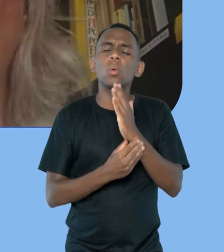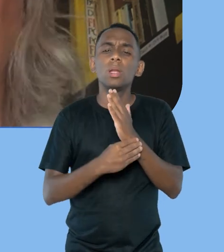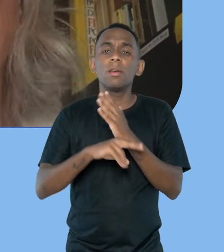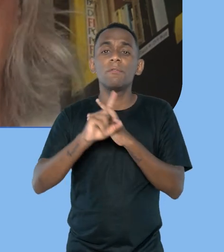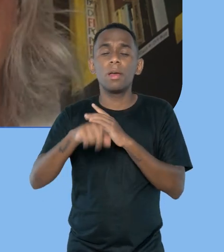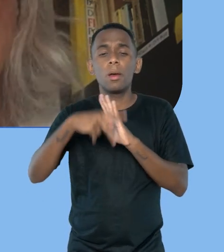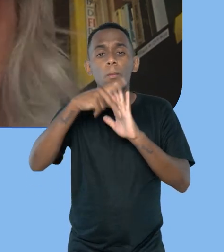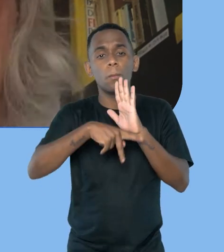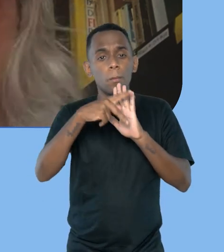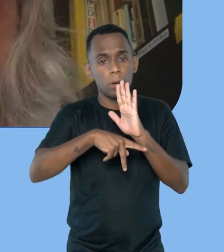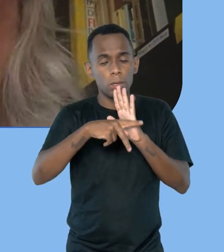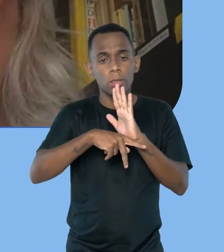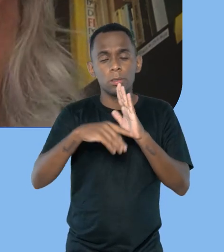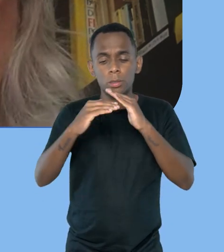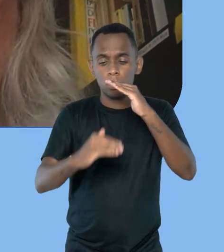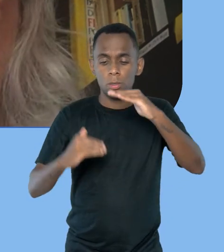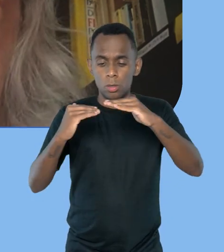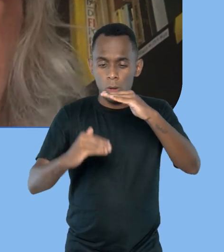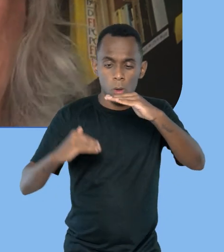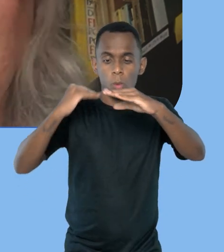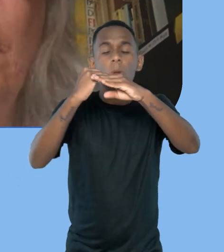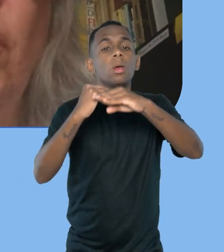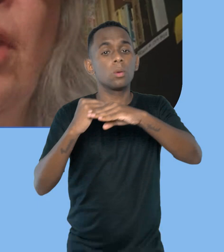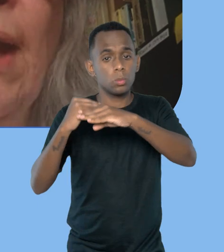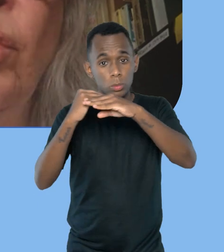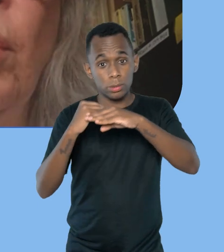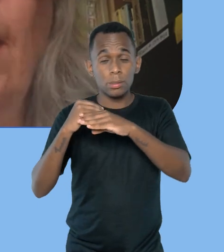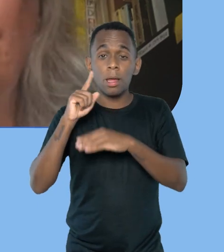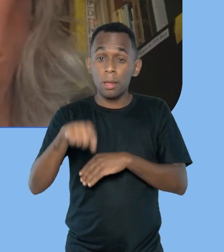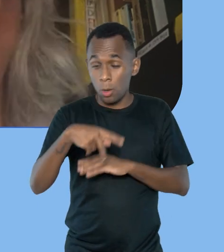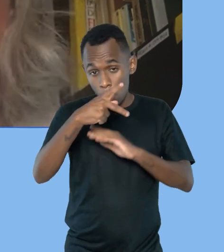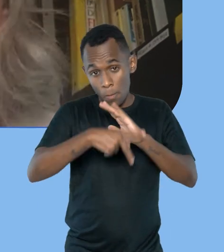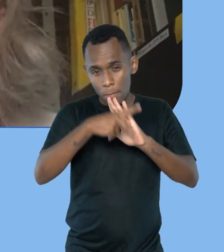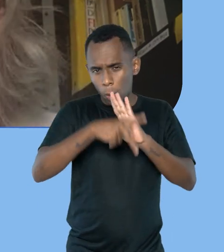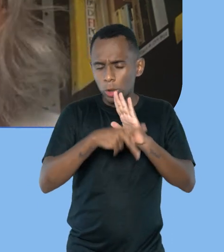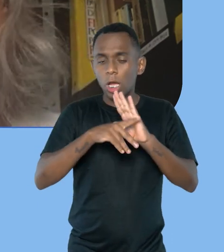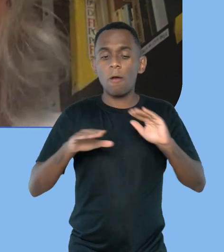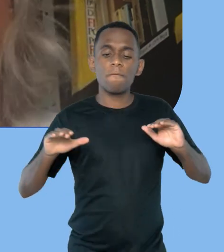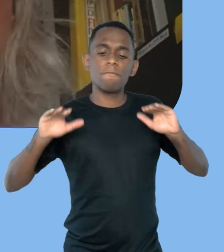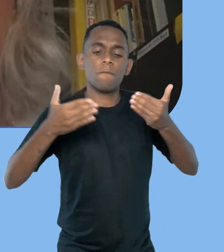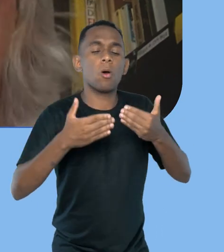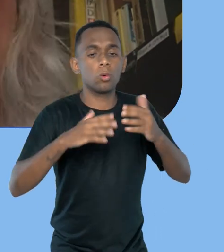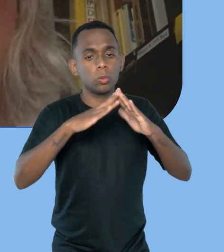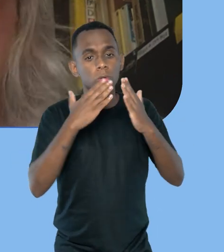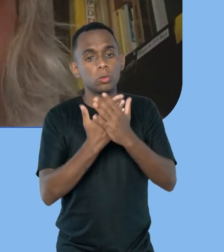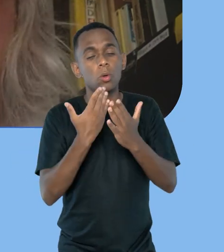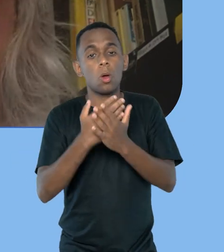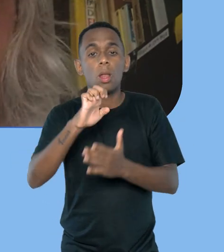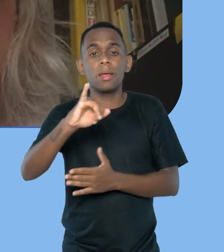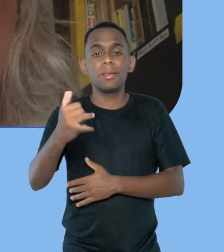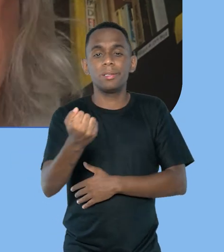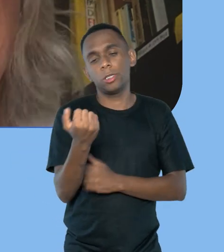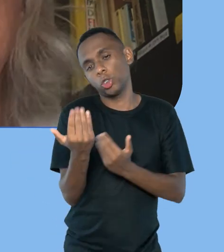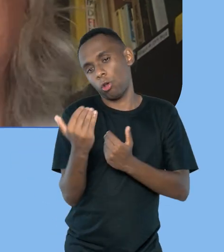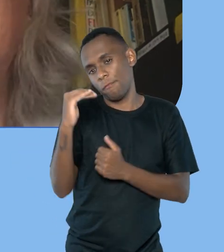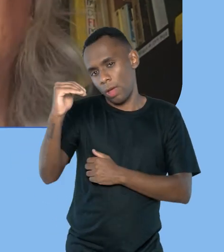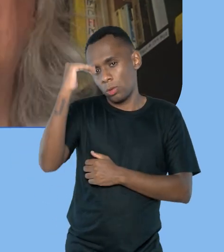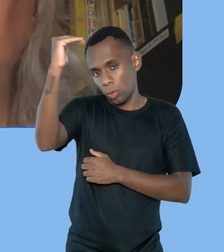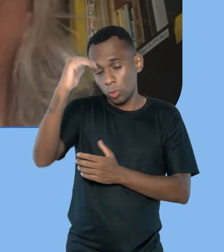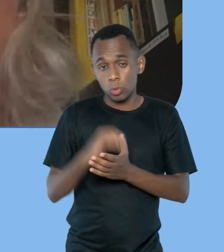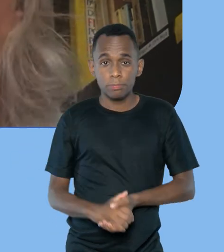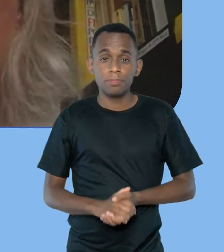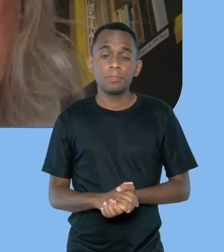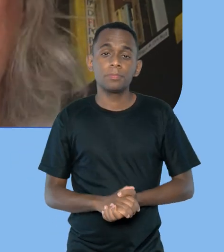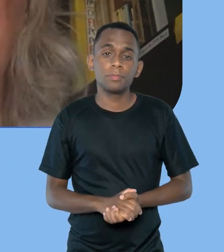um projeto chamado Equidade. Esse projeto é muito voltado para as escolas de EJA. E